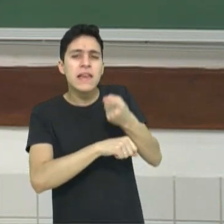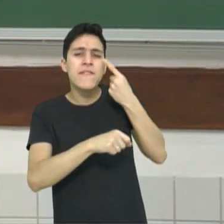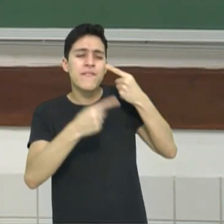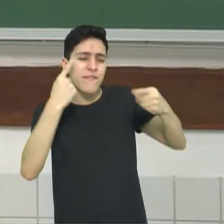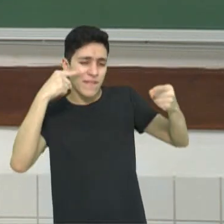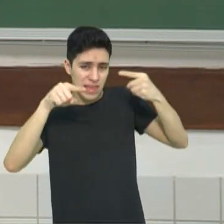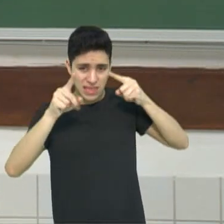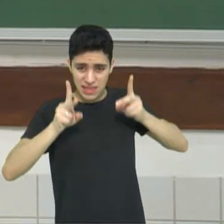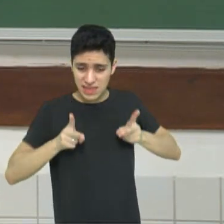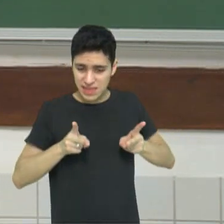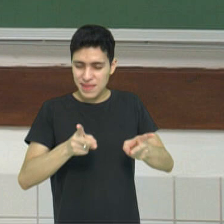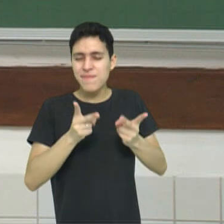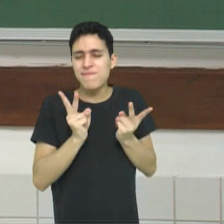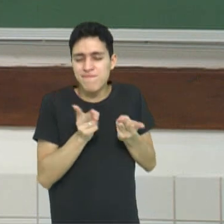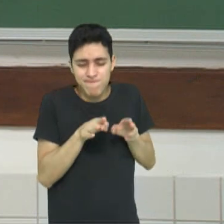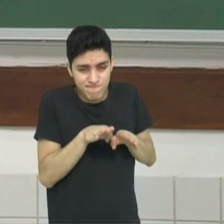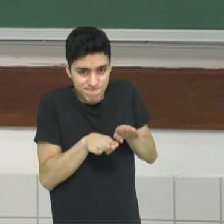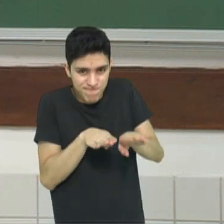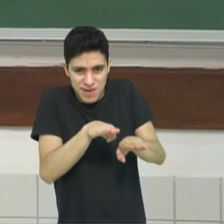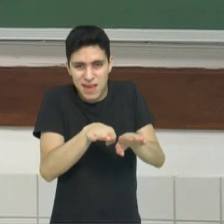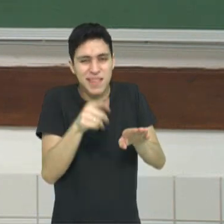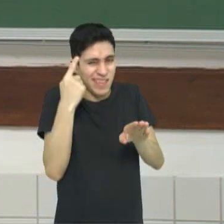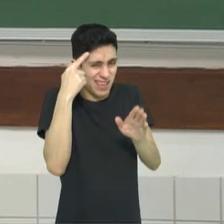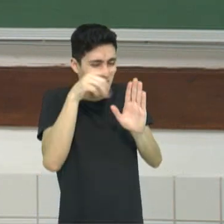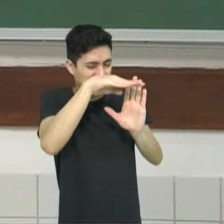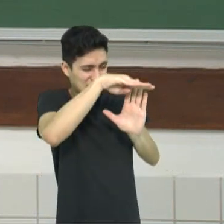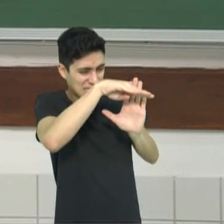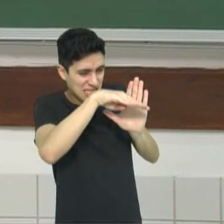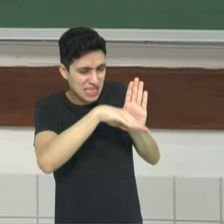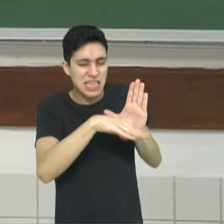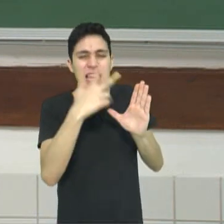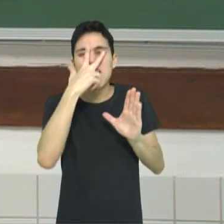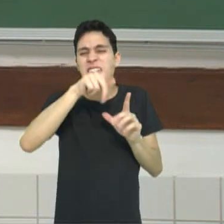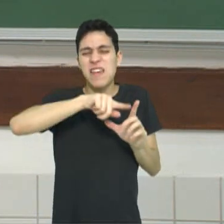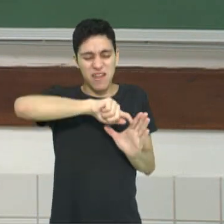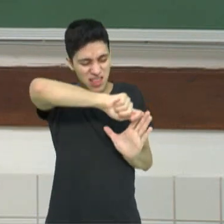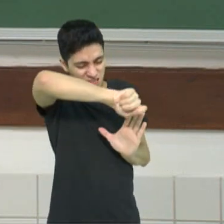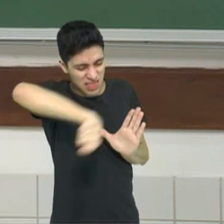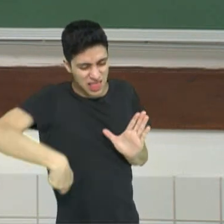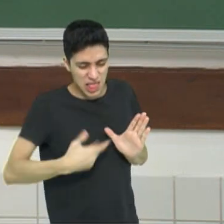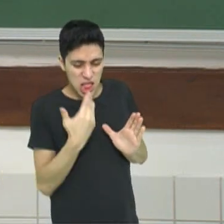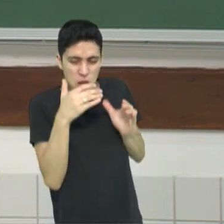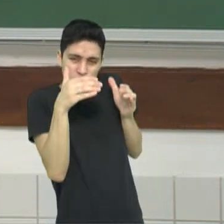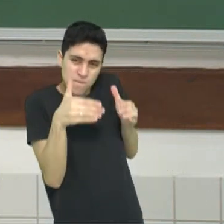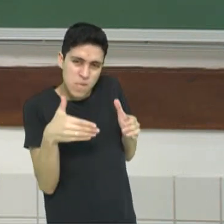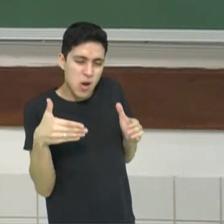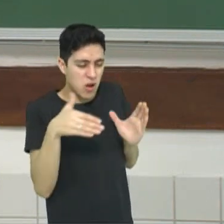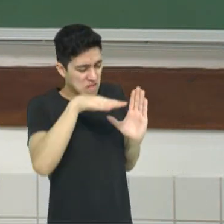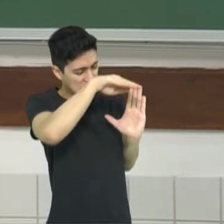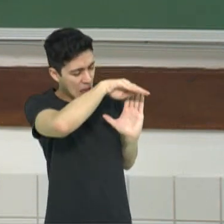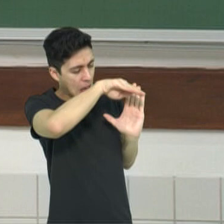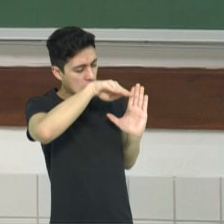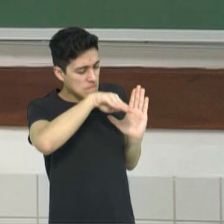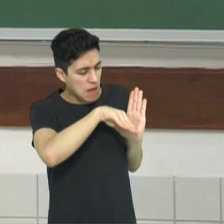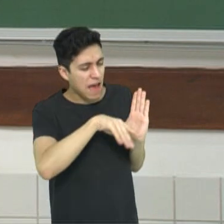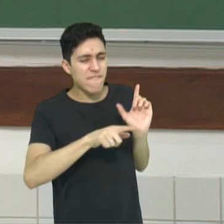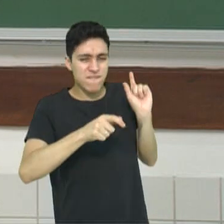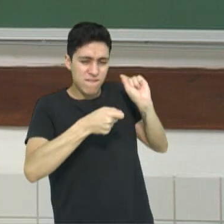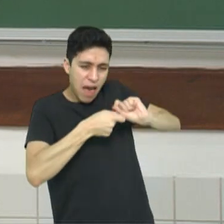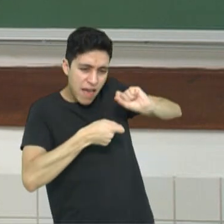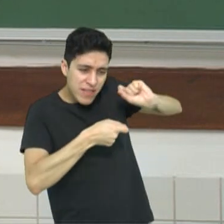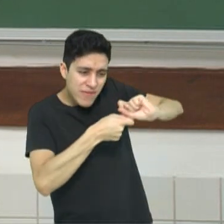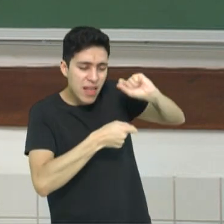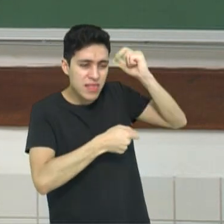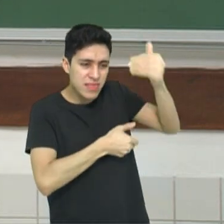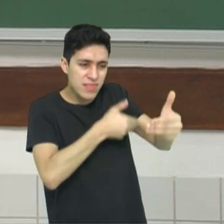sempre o mesmo passo a passo. Você tem que seguir o mesmo, é tipo uma receitinha de bolo. Faz isso, depois isso, depois isso. Seguindo